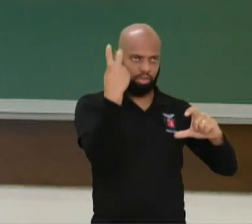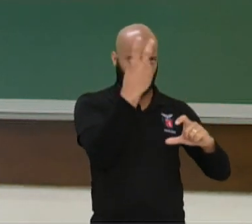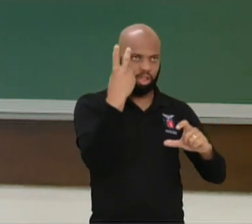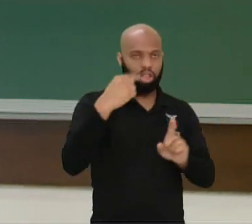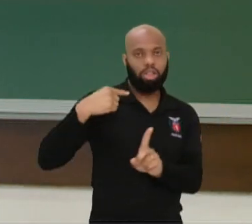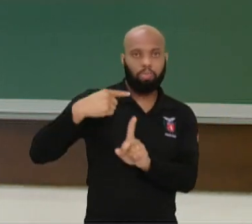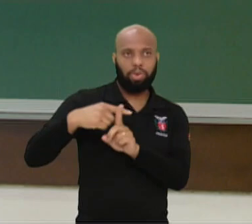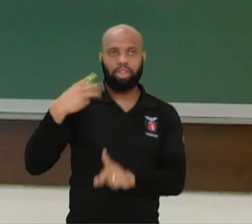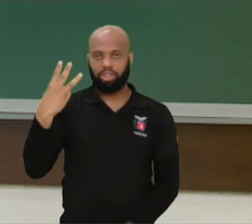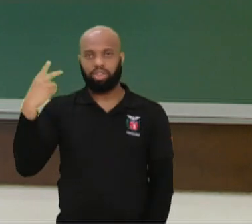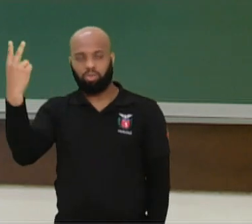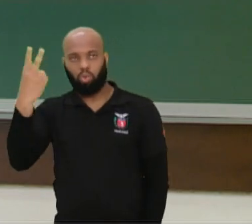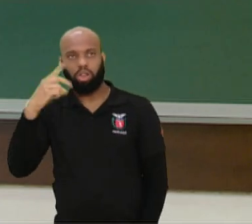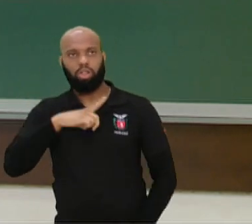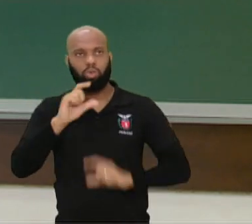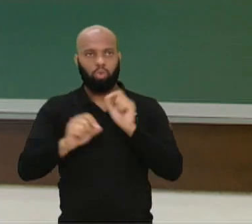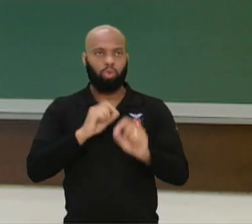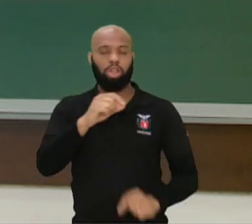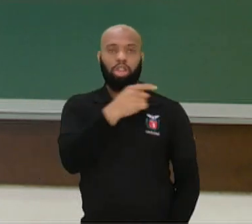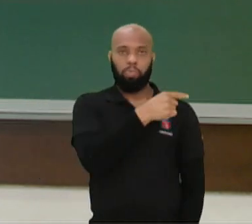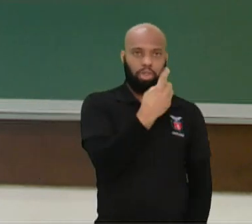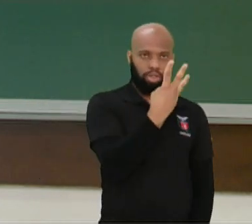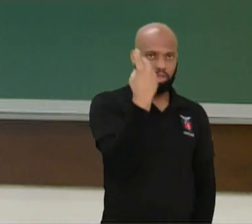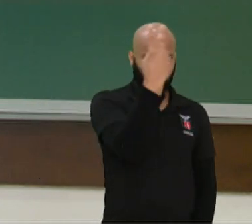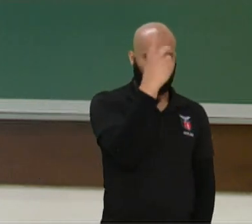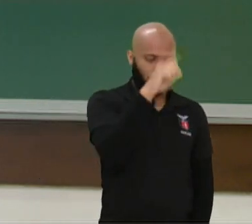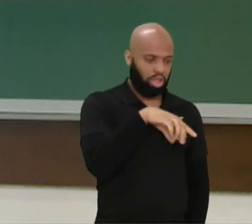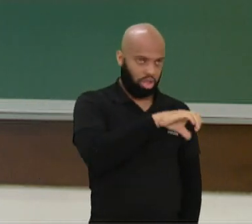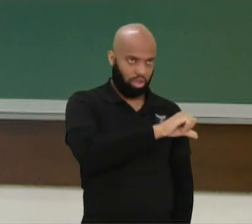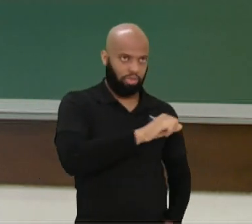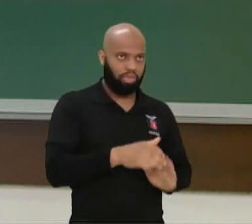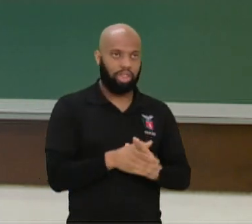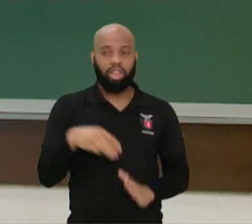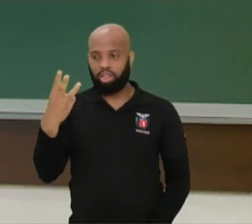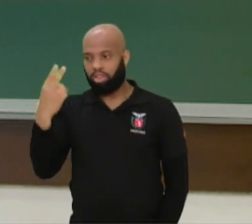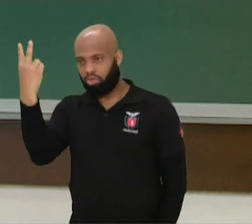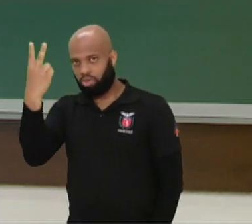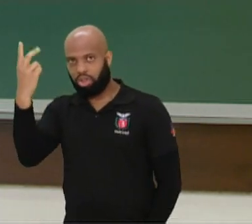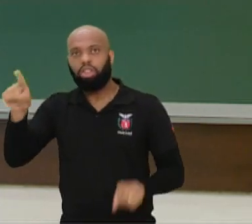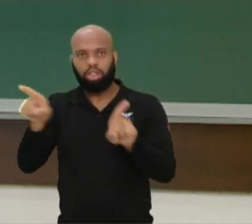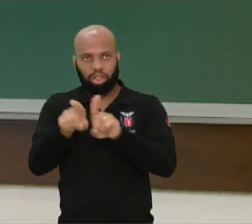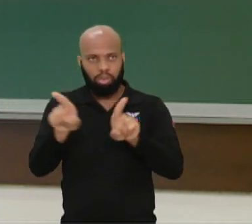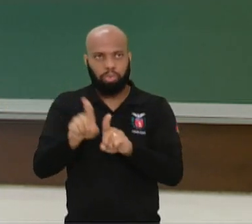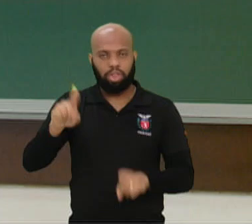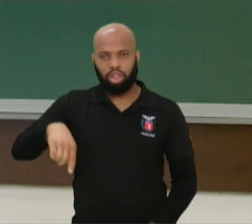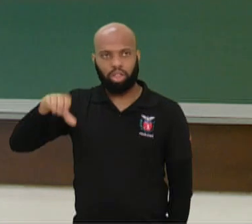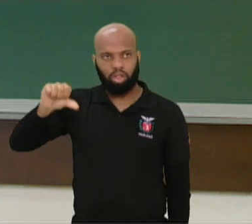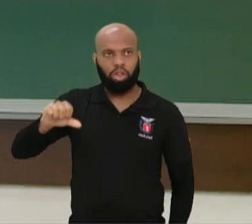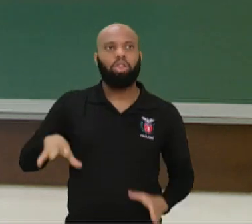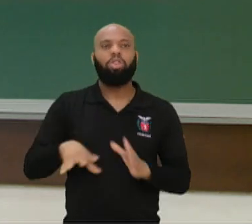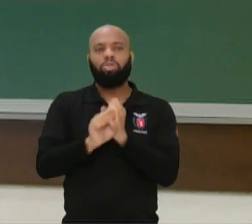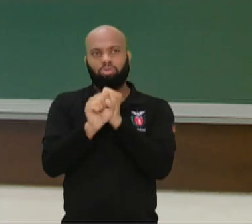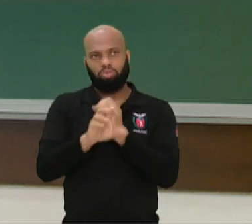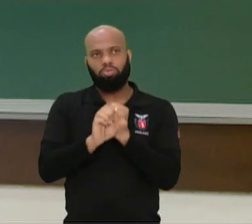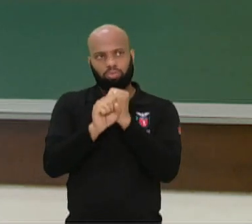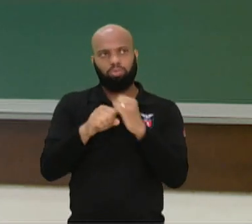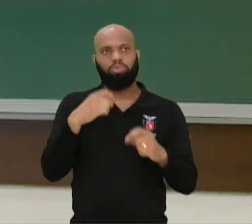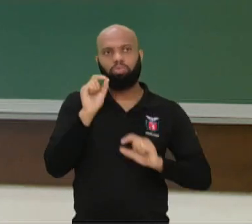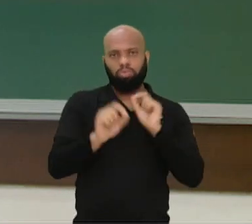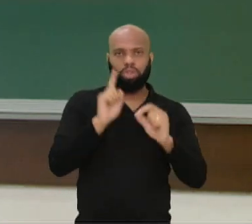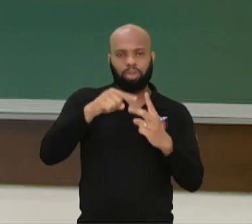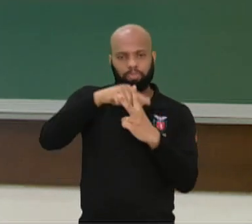3 ao quadrado. Menos 3 ao quadrado é 9. 3 ao quadrado também é 9, isso é raiz quadrada